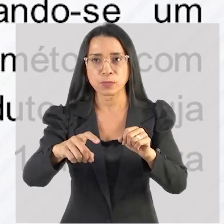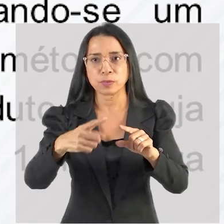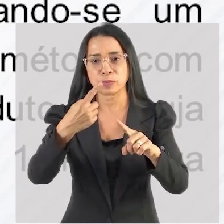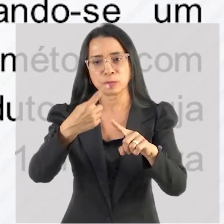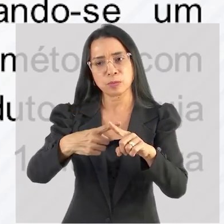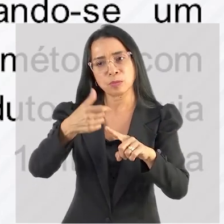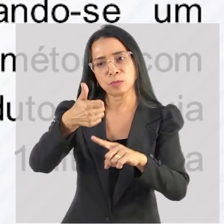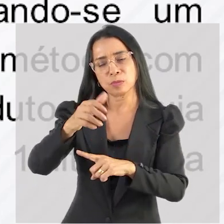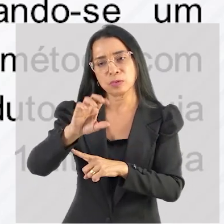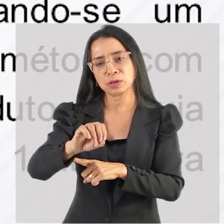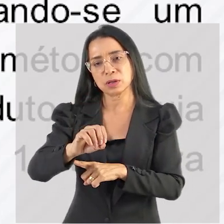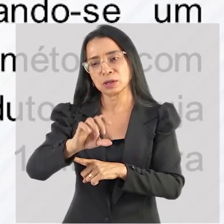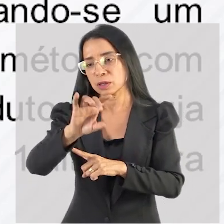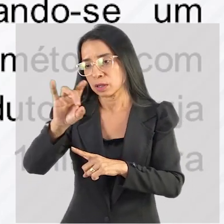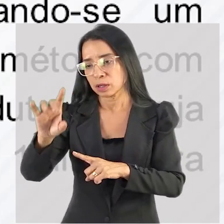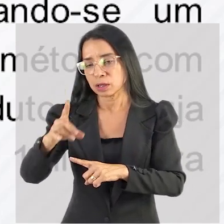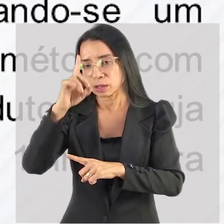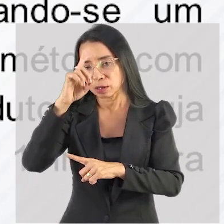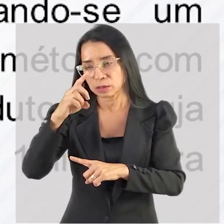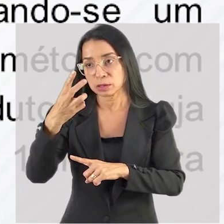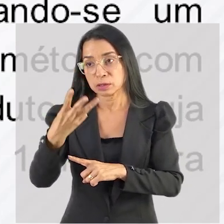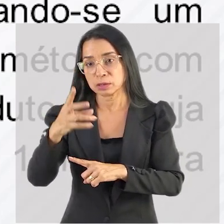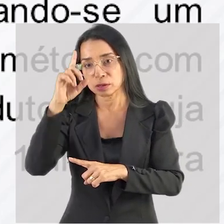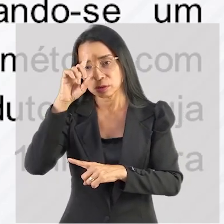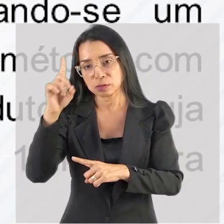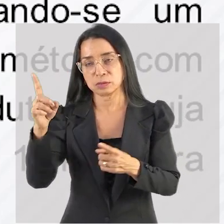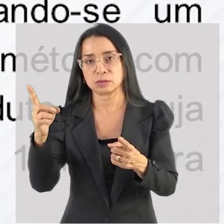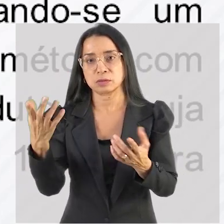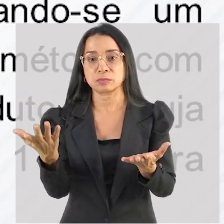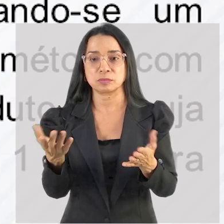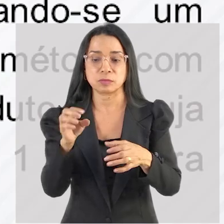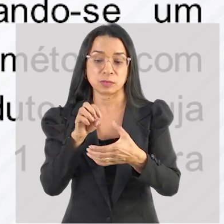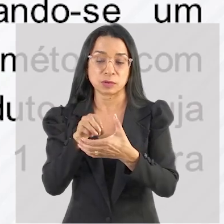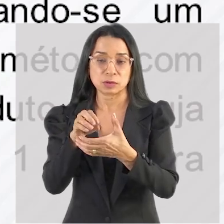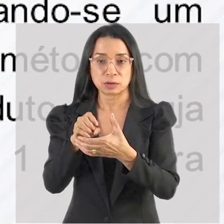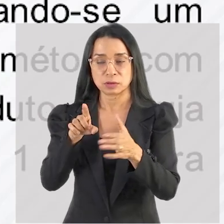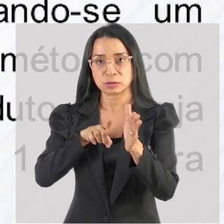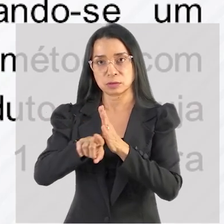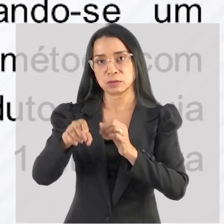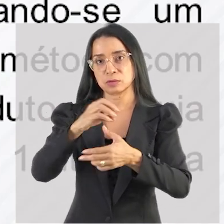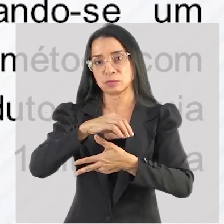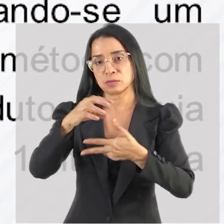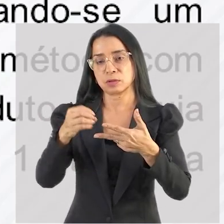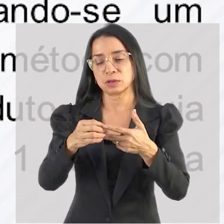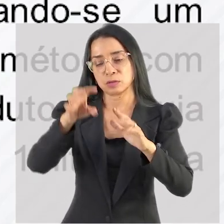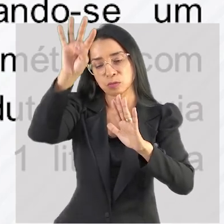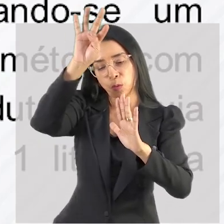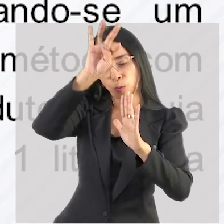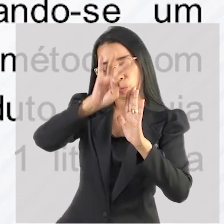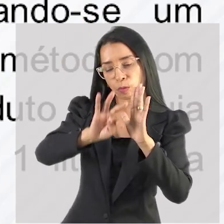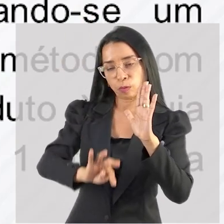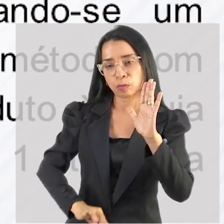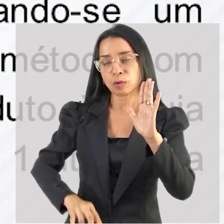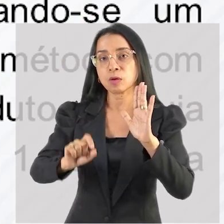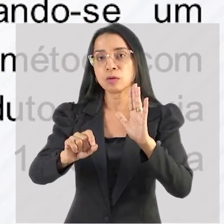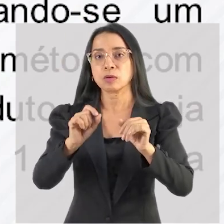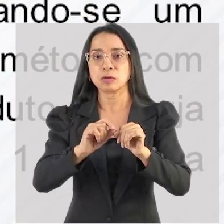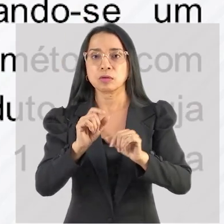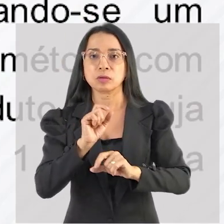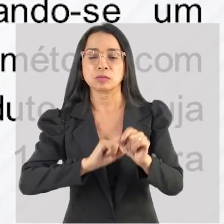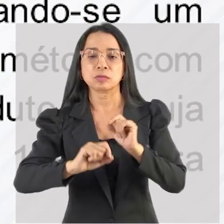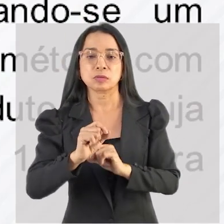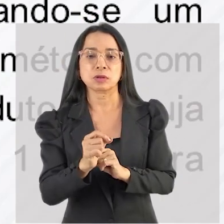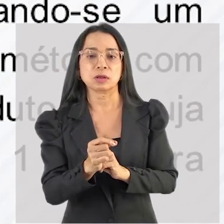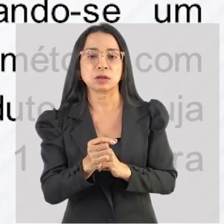cada 3 dias, certo? Uma dica, as questões do Enem geralmente são questões, né, com textos grandes, então o que é que você